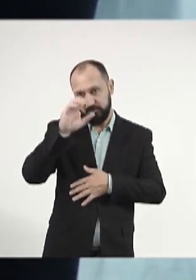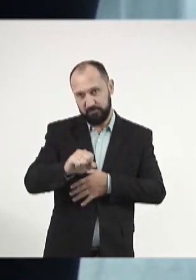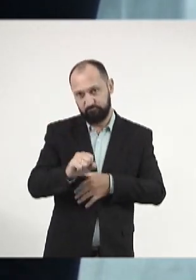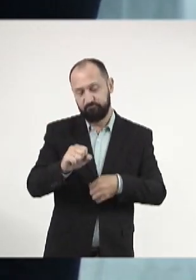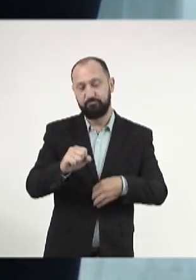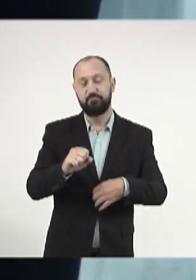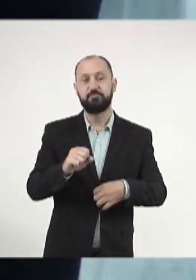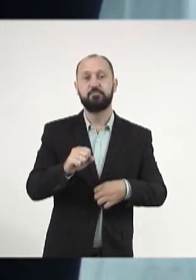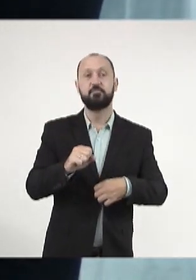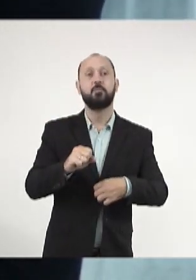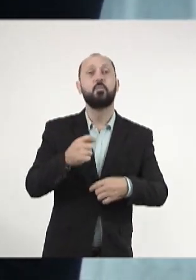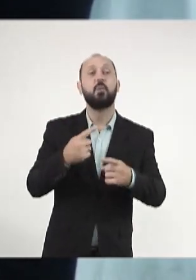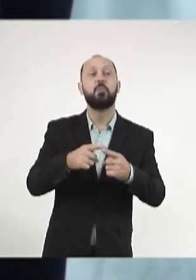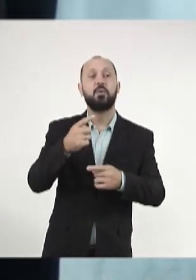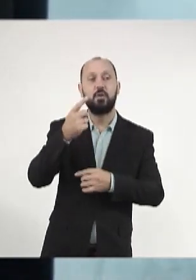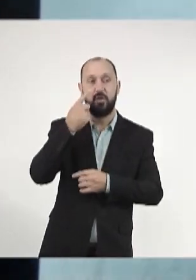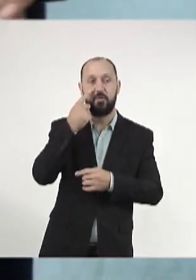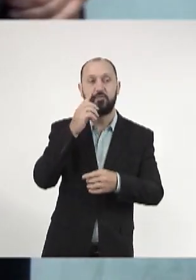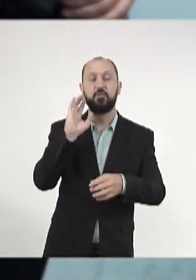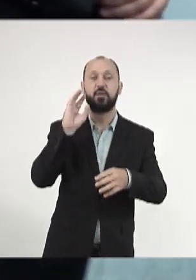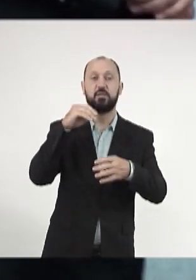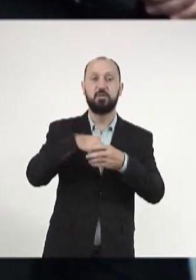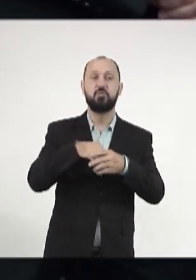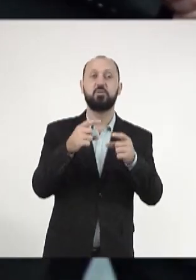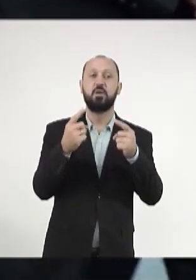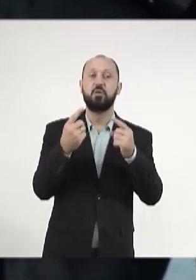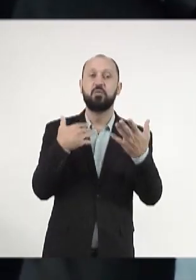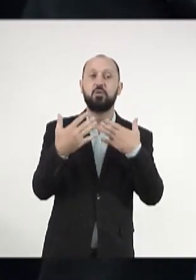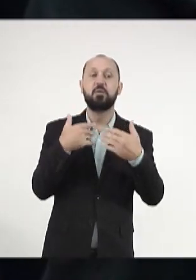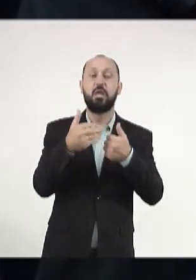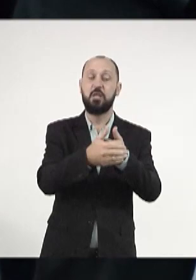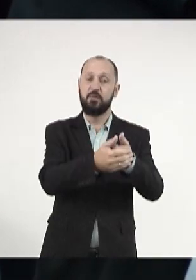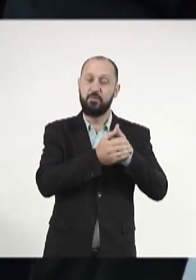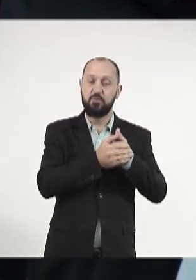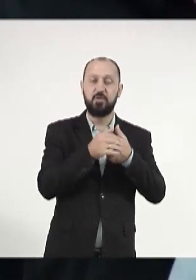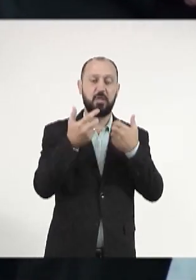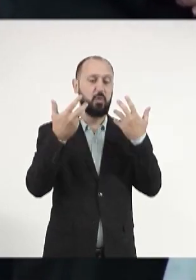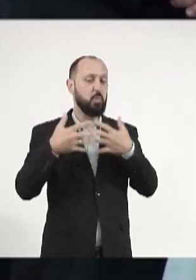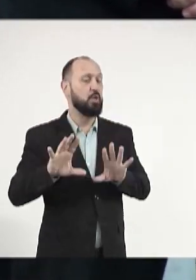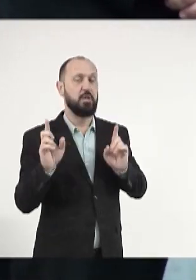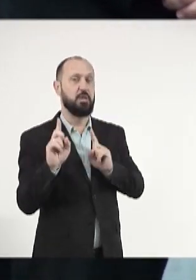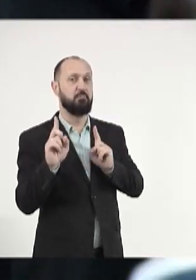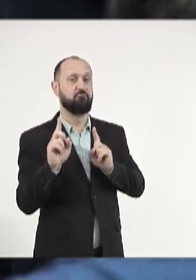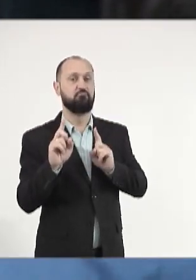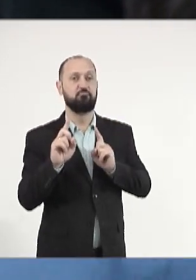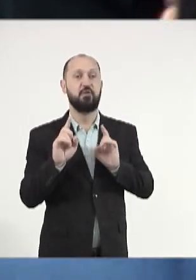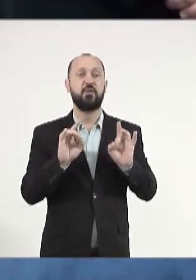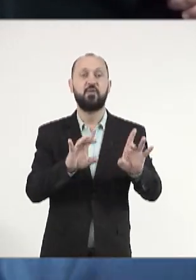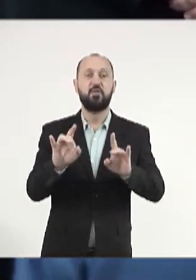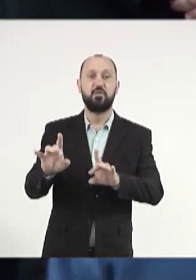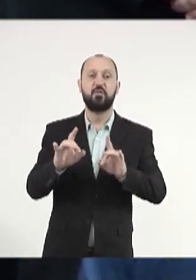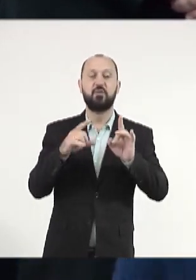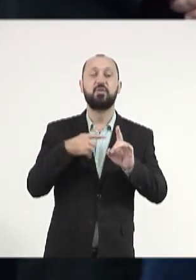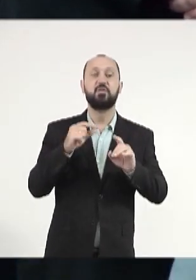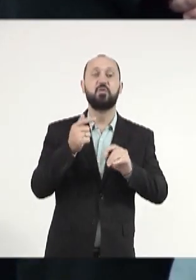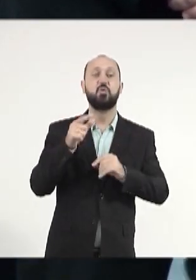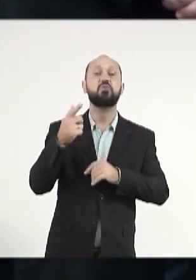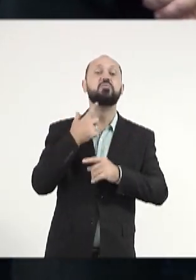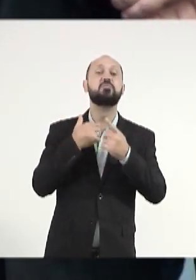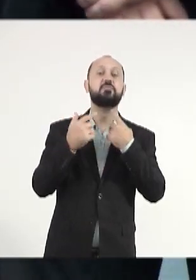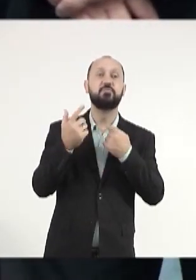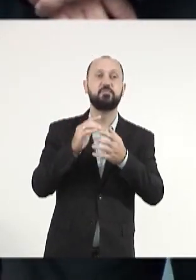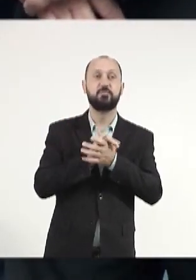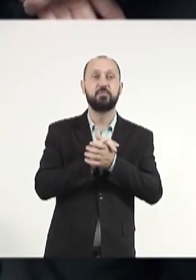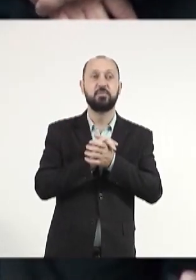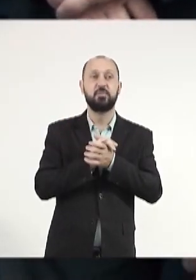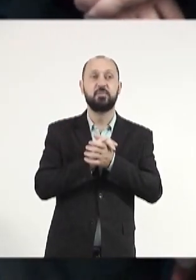uma alternativa. Porque eu vi, dentro da discussão, quem defendia e quem também não defendia, que estava defendendo outros interesses.